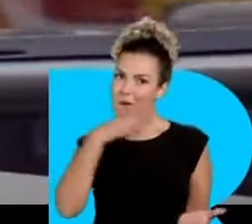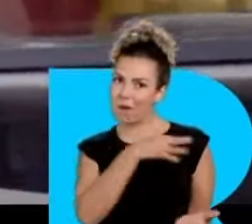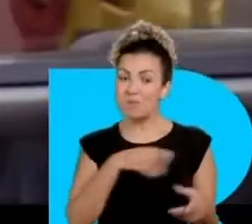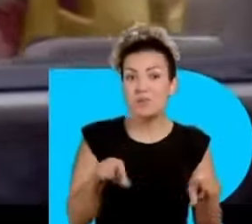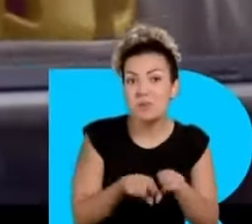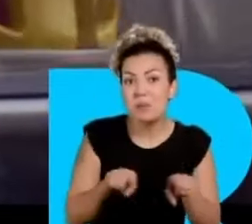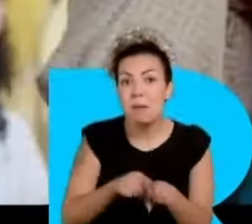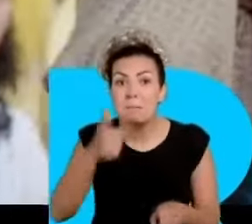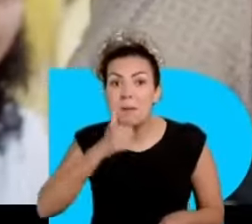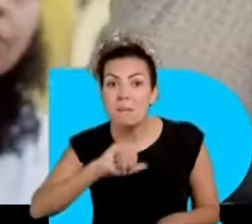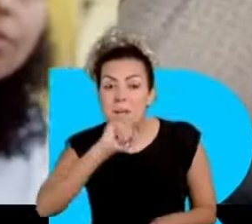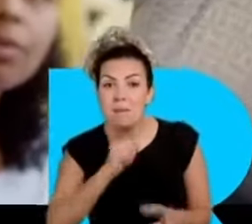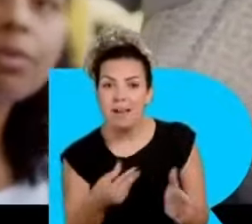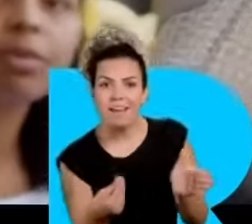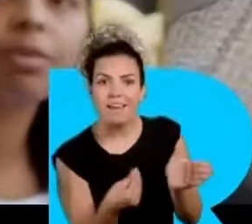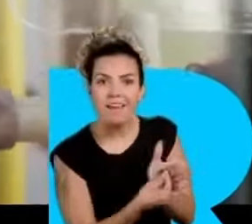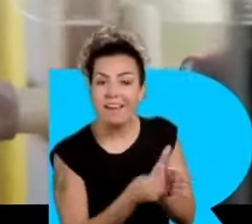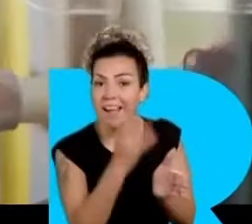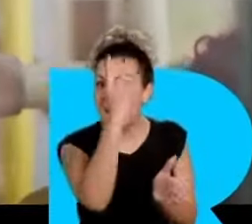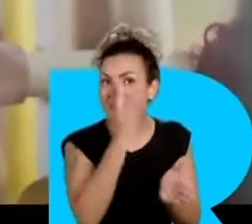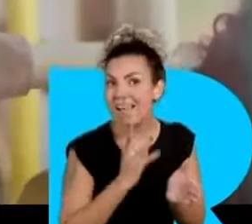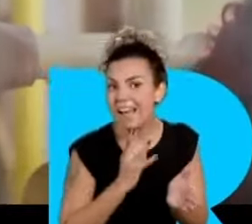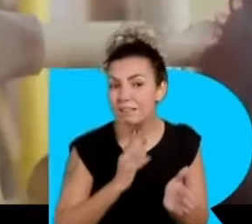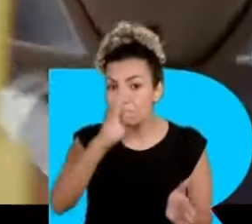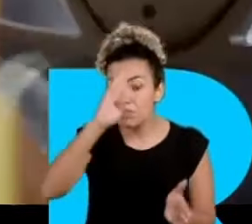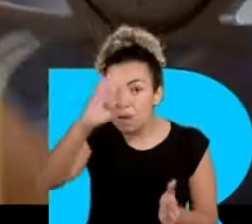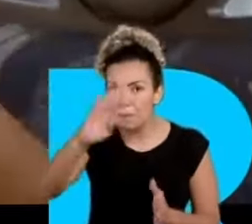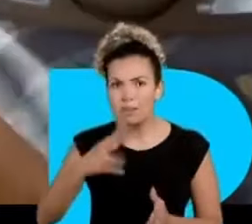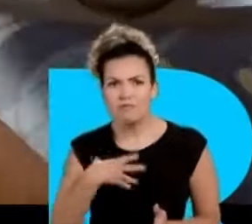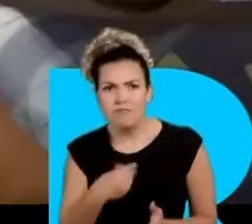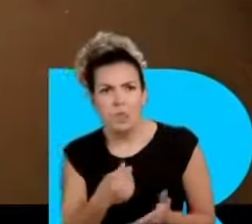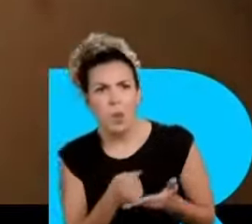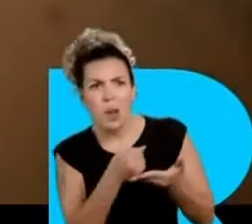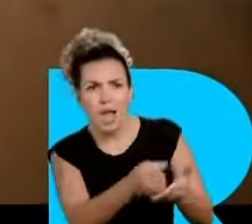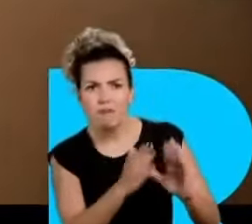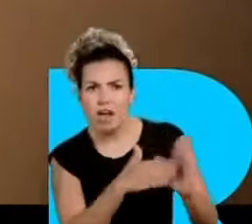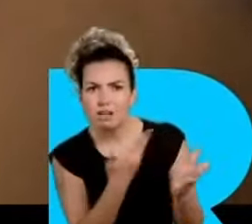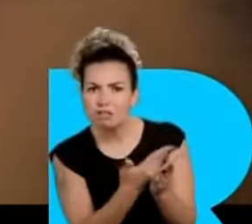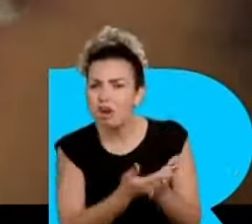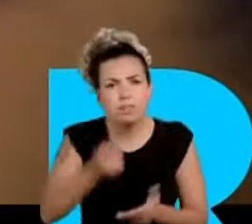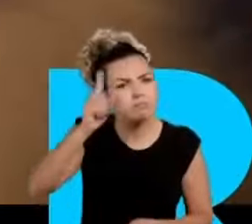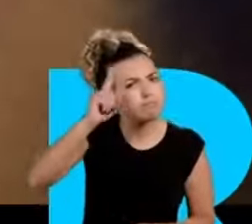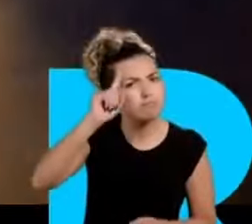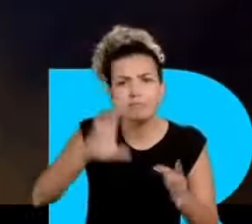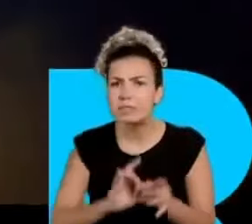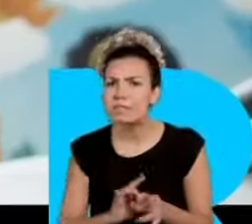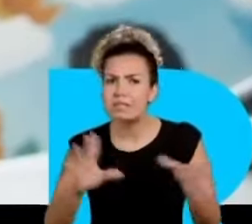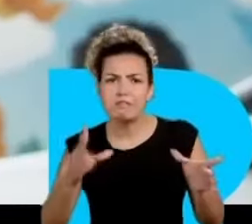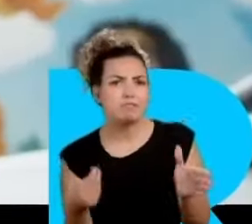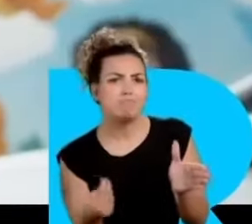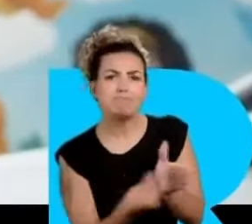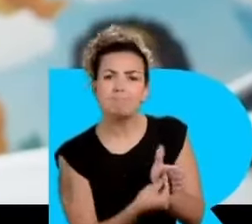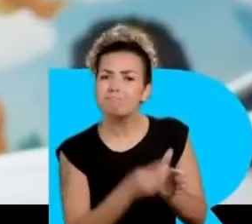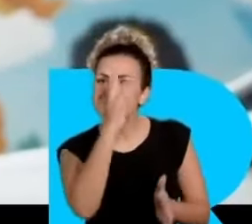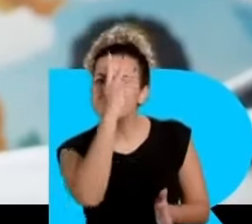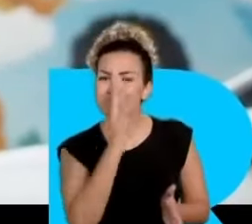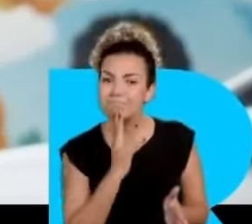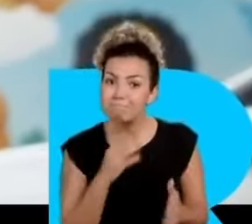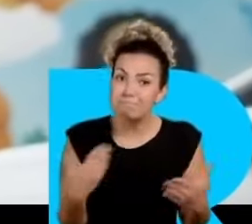já sabe, vai ter uma mamãe tarifa zero para as mamães levarem os filhos para a creche todos os dias da semana de graça.